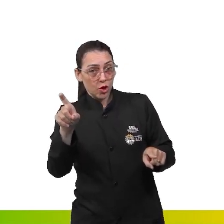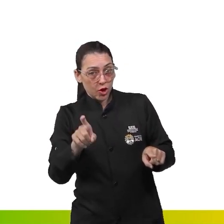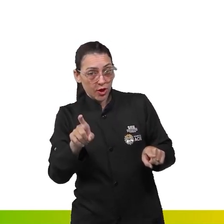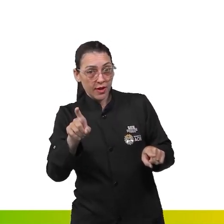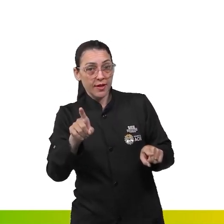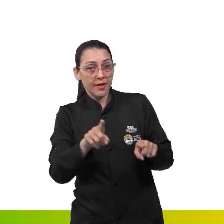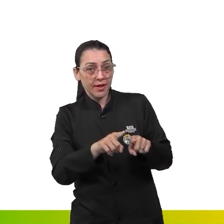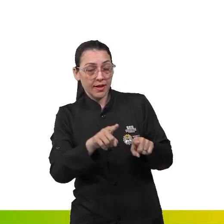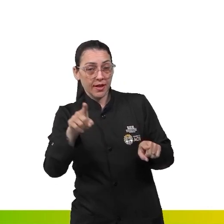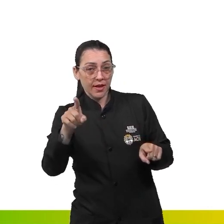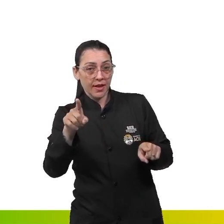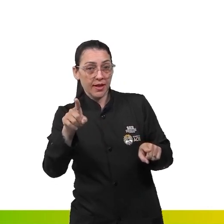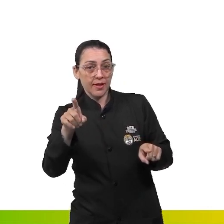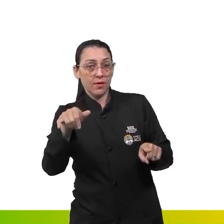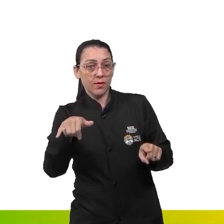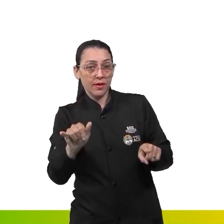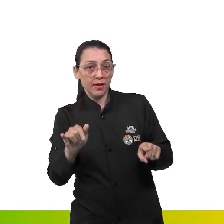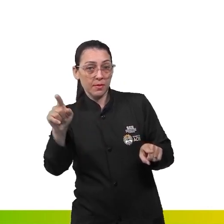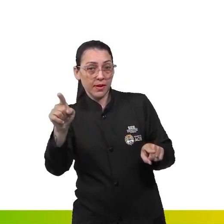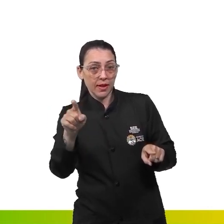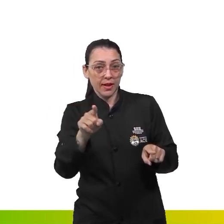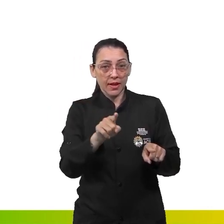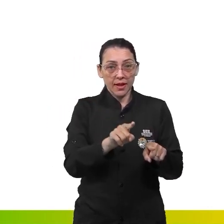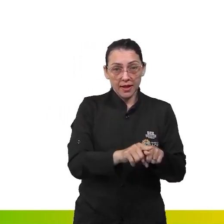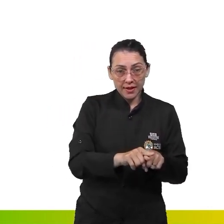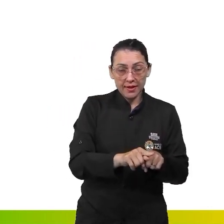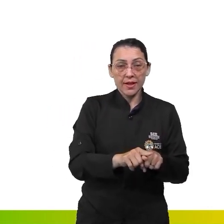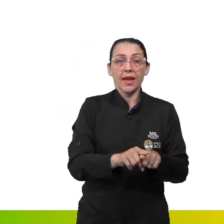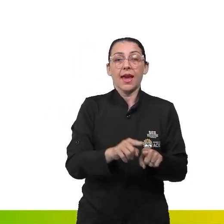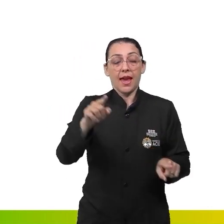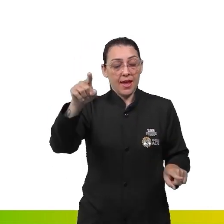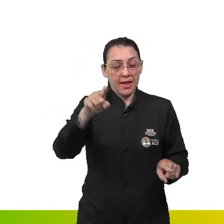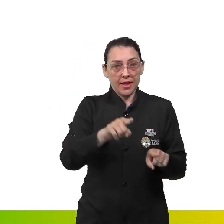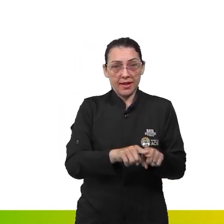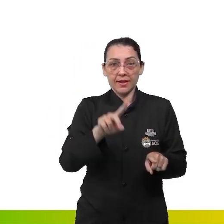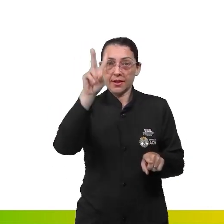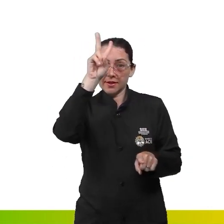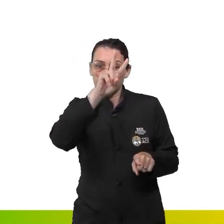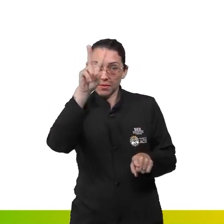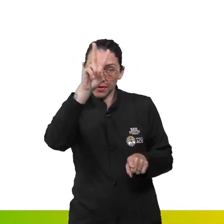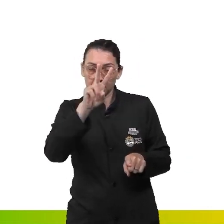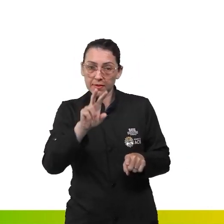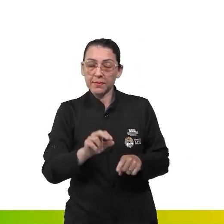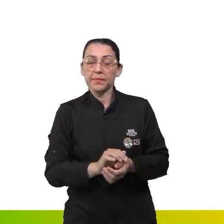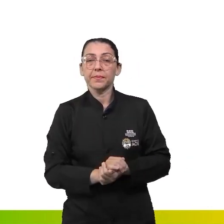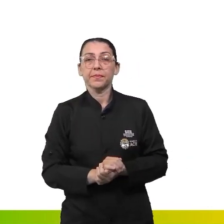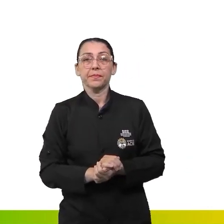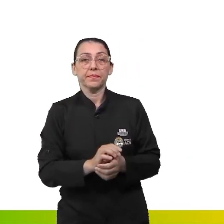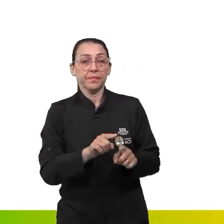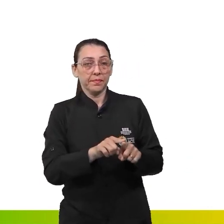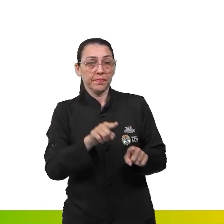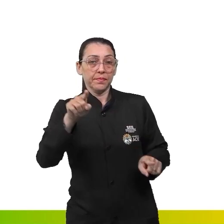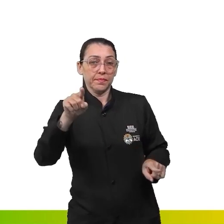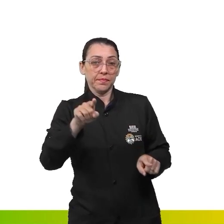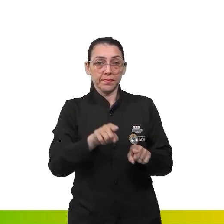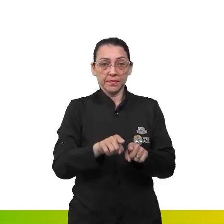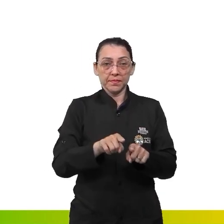x crescem e os y decrescem, a função é decrescente. Lembra disso, tá? Então, crescente e